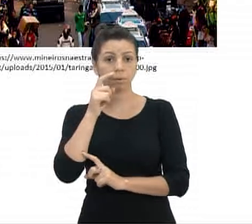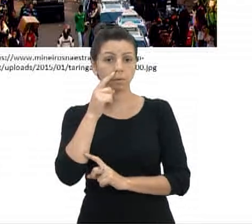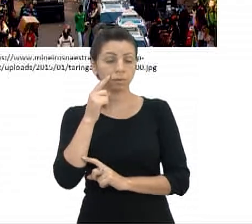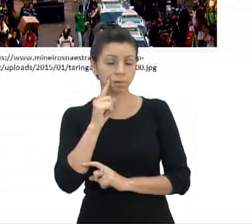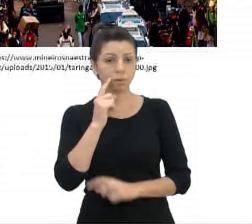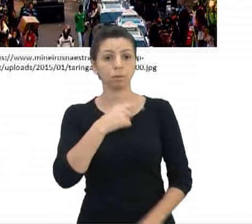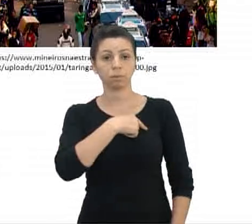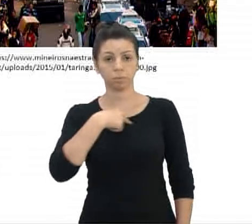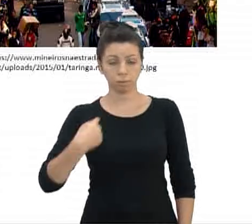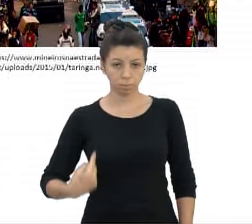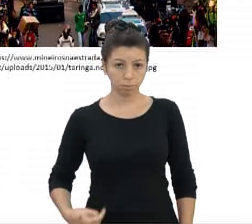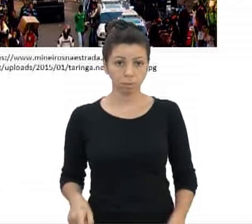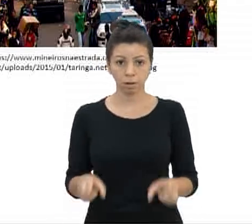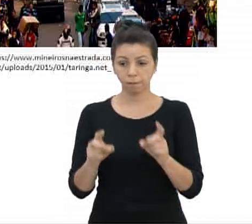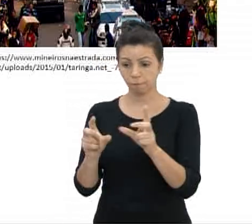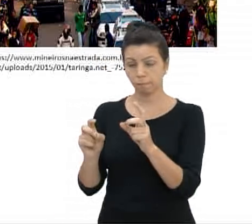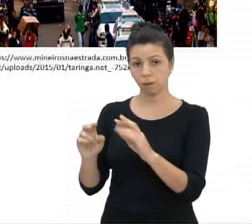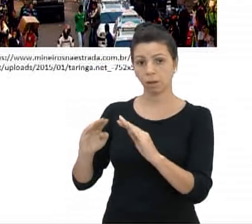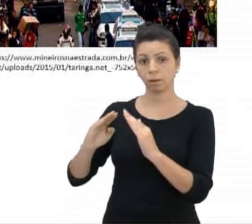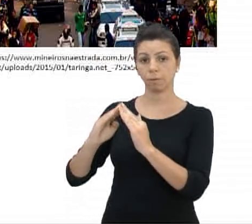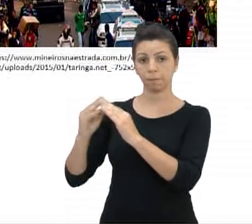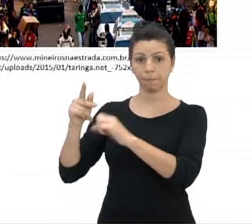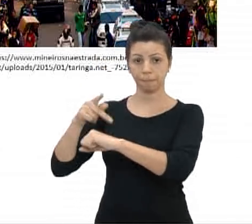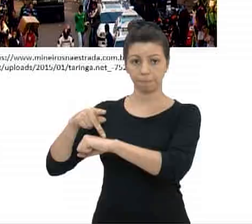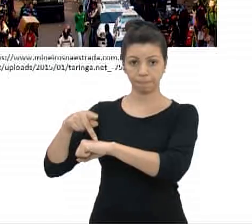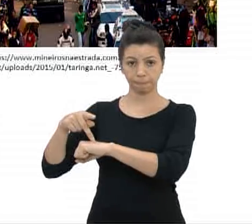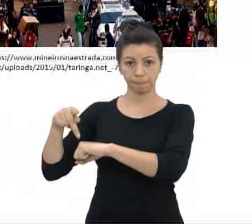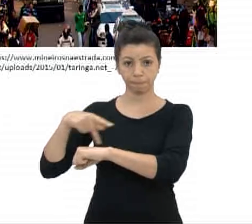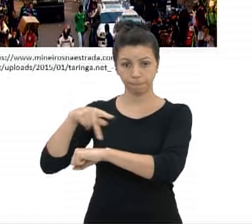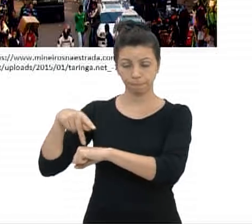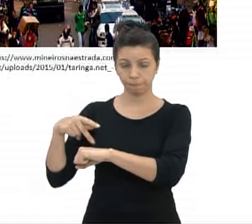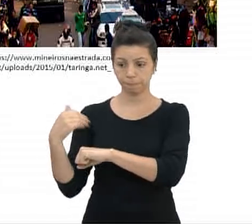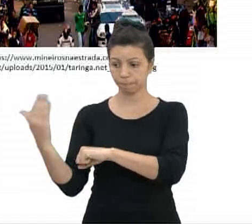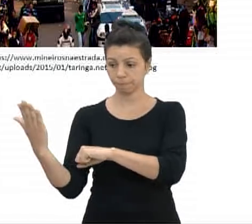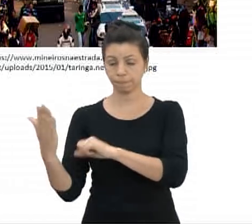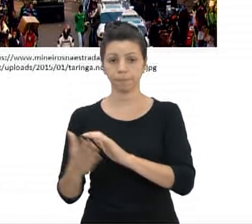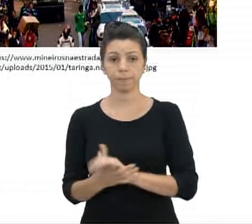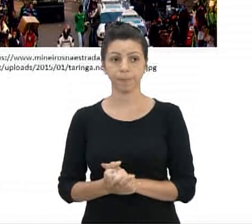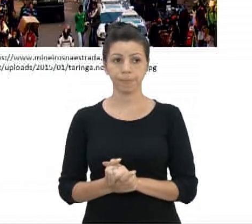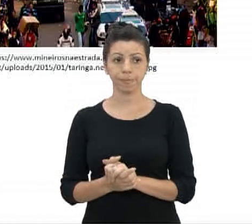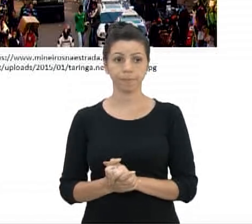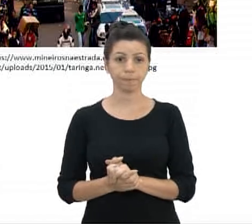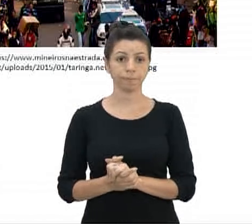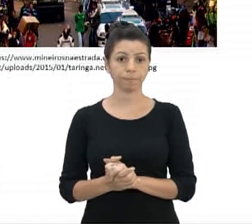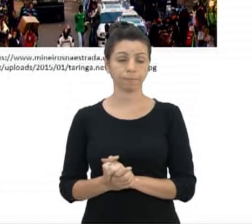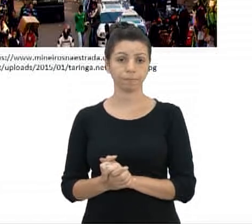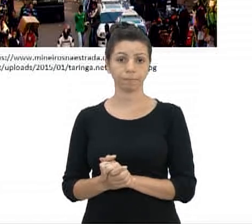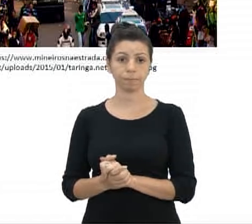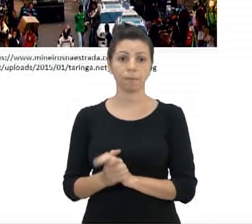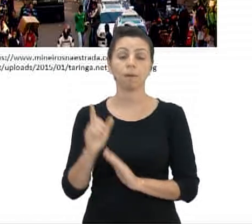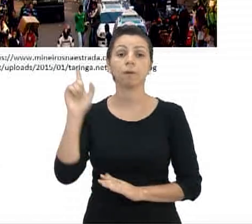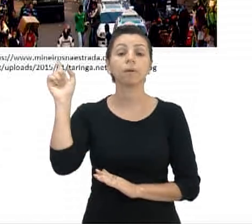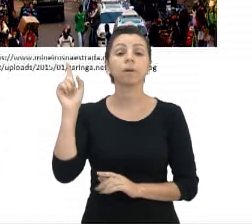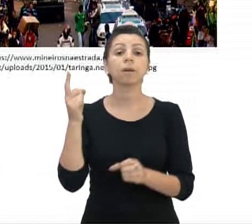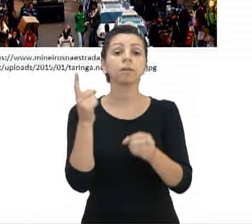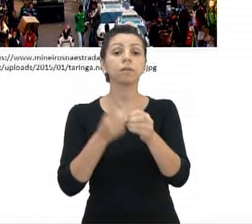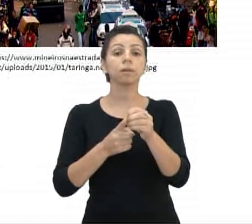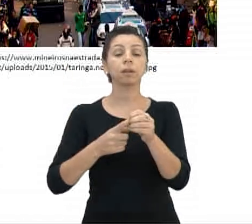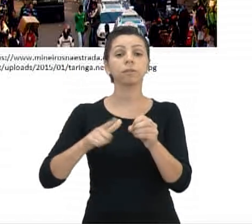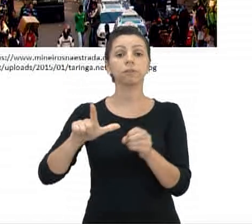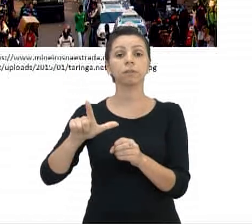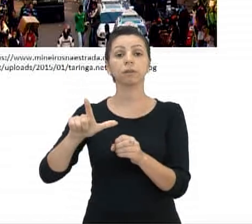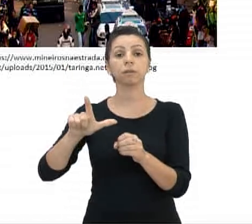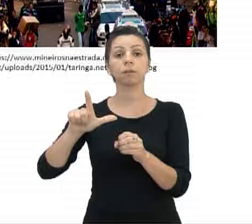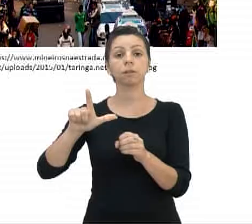países vizinhos. E do lado direito da sua tela, você vai ver ali ó, uma imagem da cidade de Leste, que é uma cidade